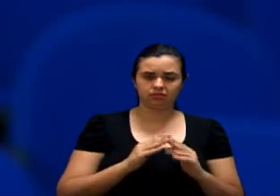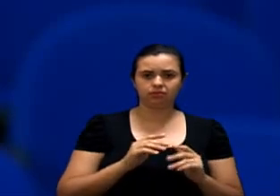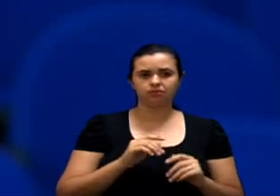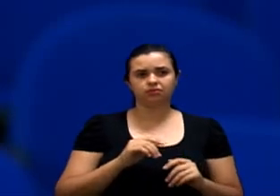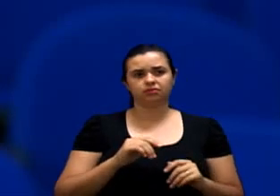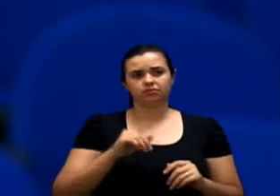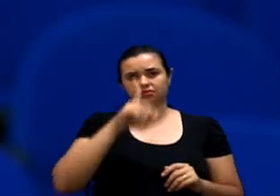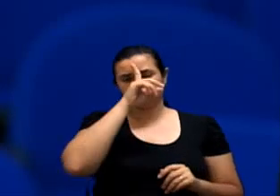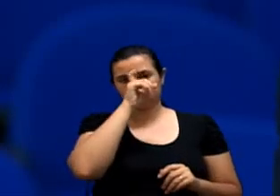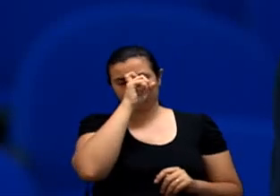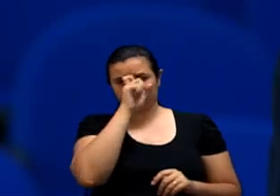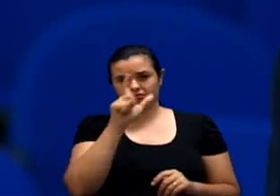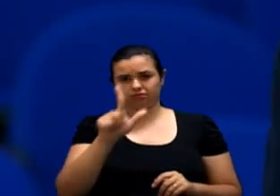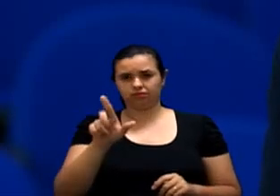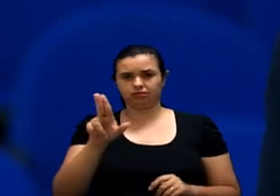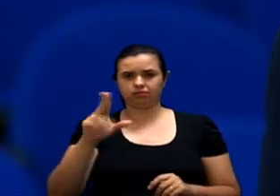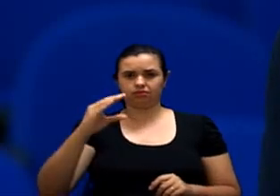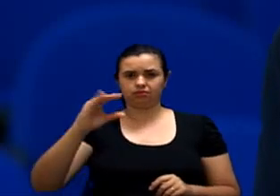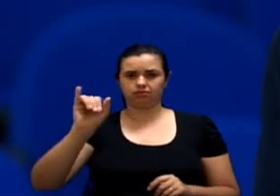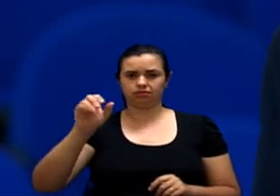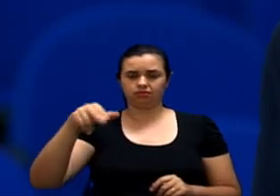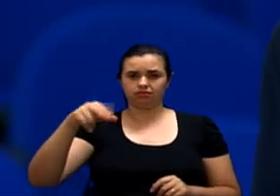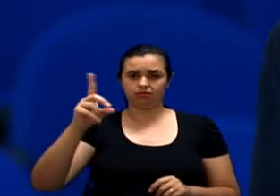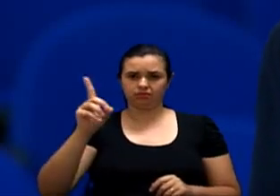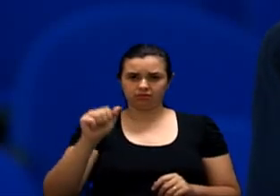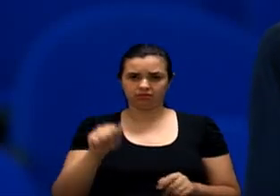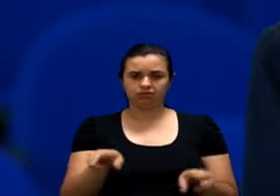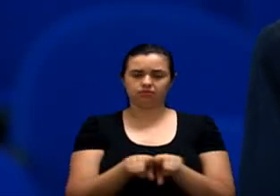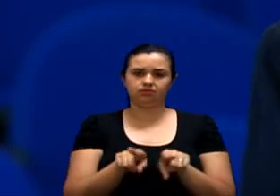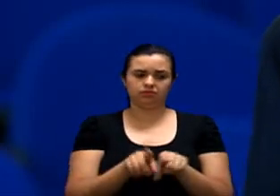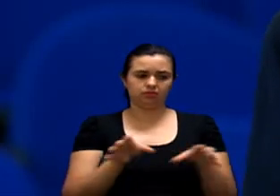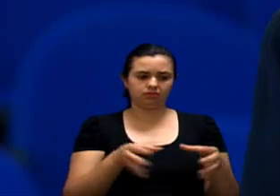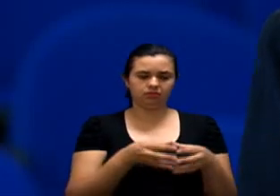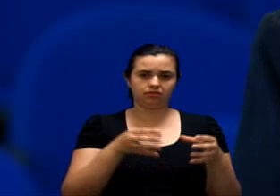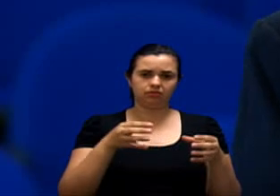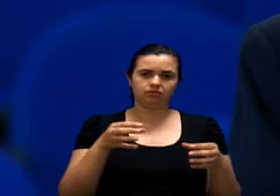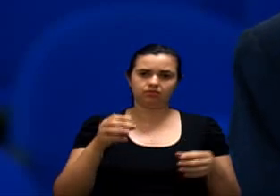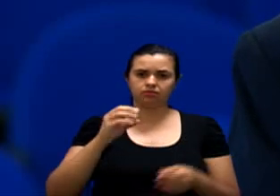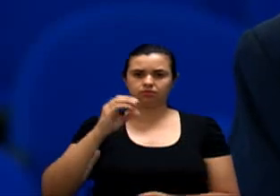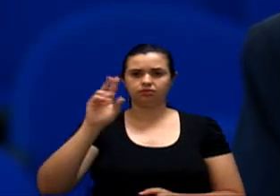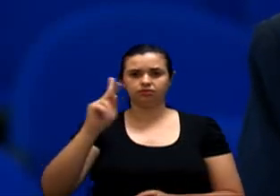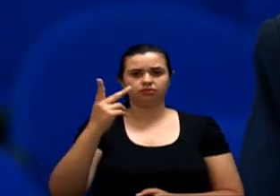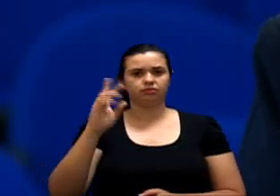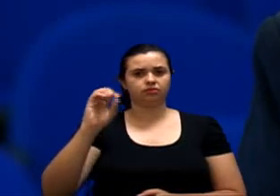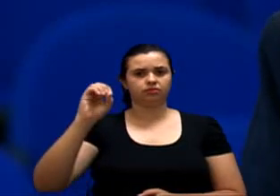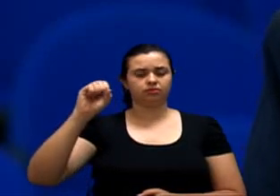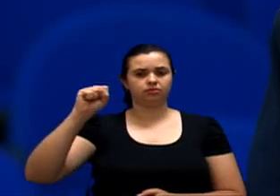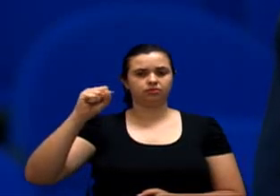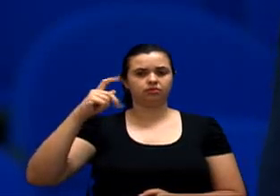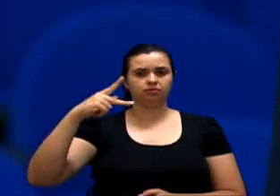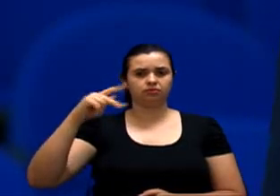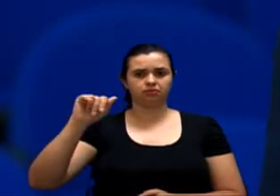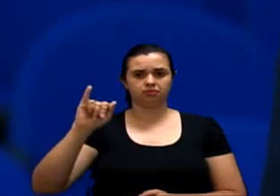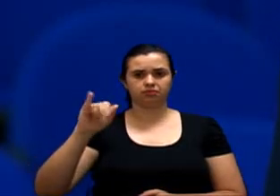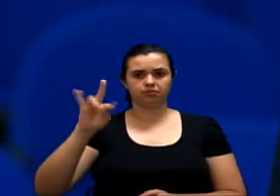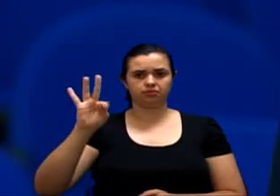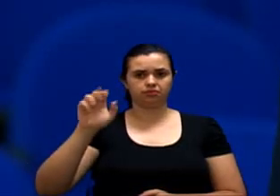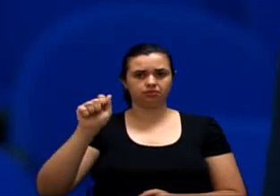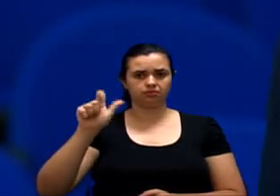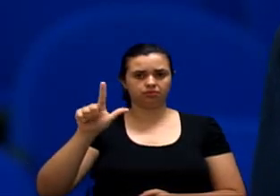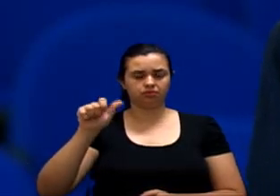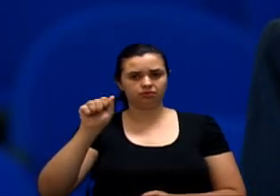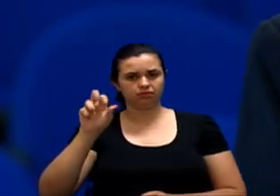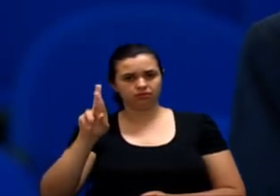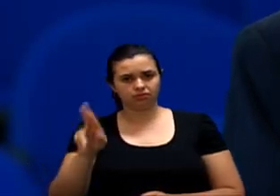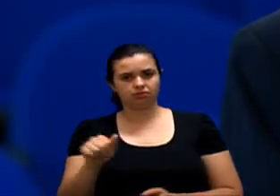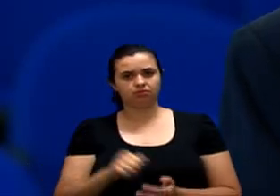Lucinda, Conjunto Hospitalar. Mas a pessoa que fica esperando na Zona Leste não tem o tratamento que elas têm